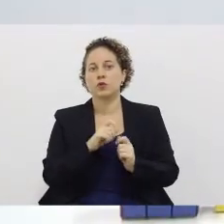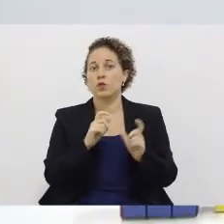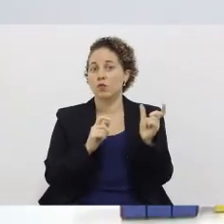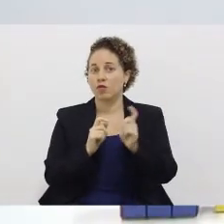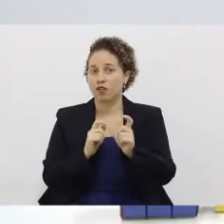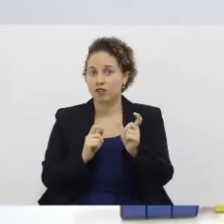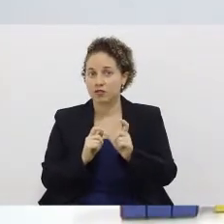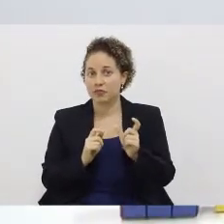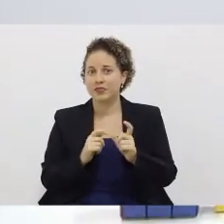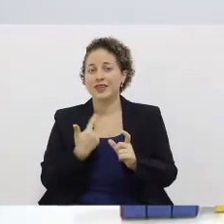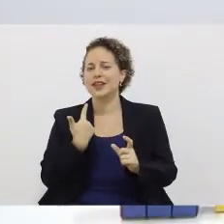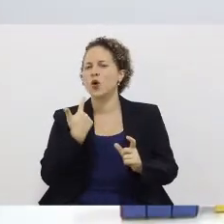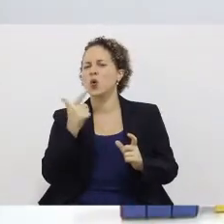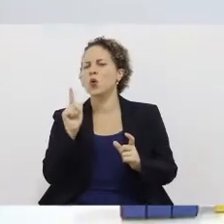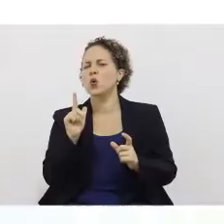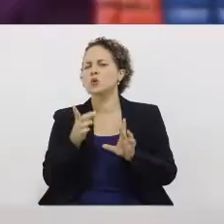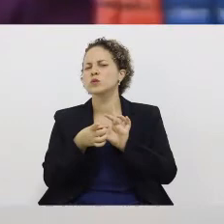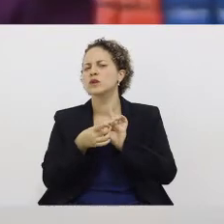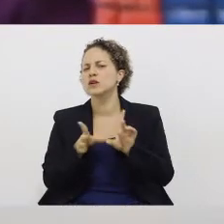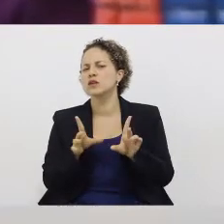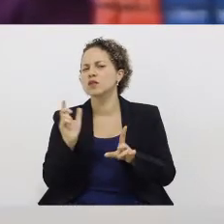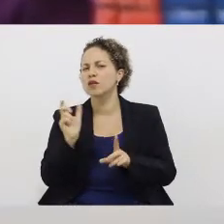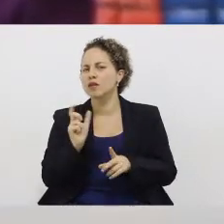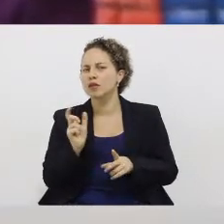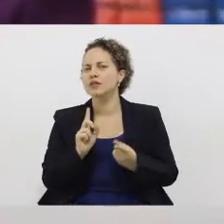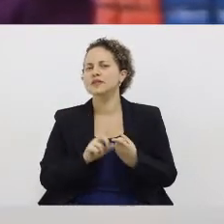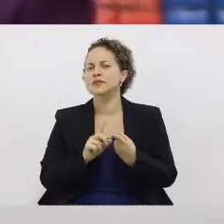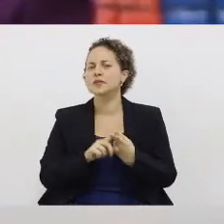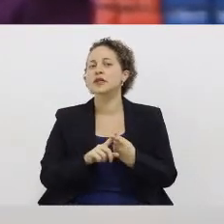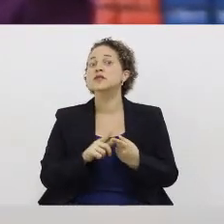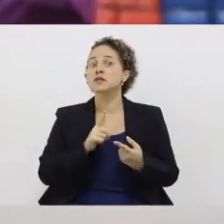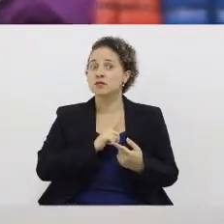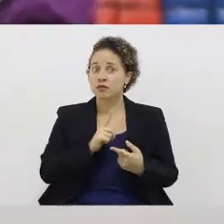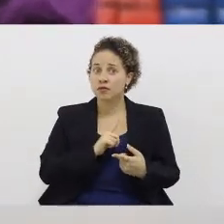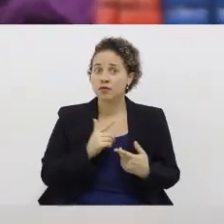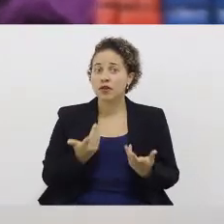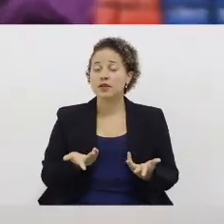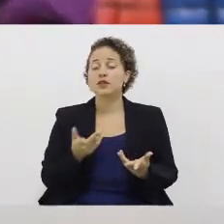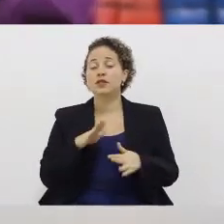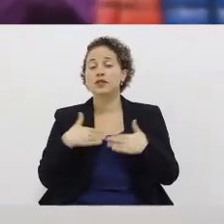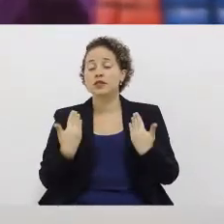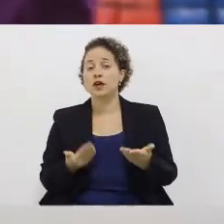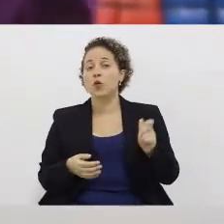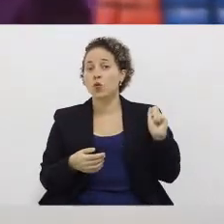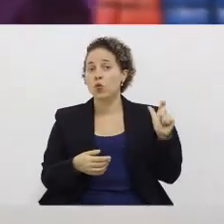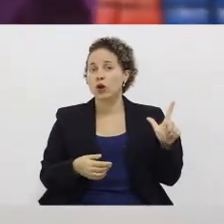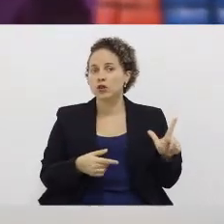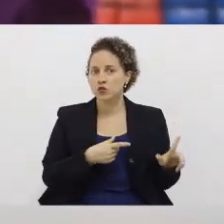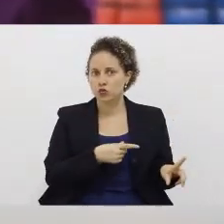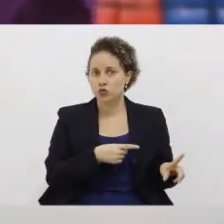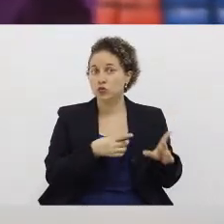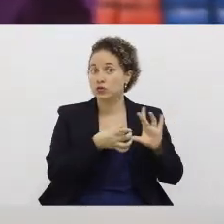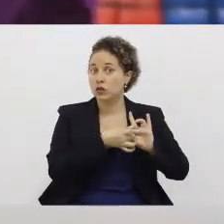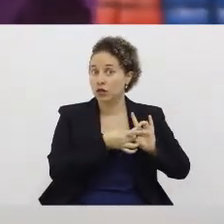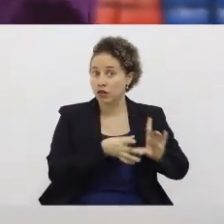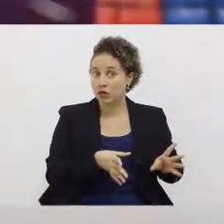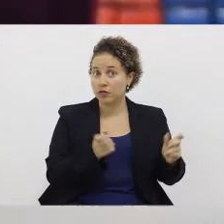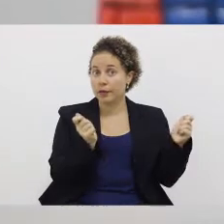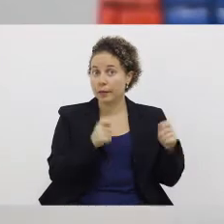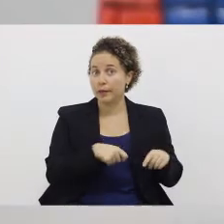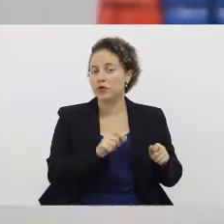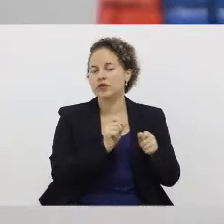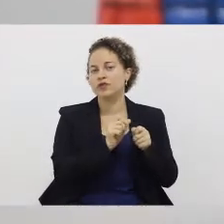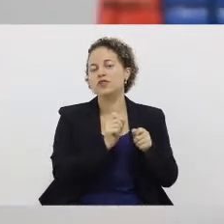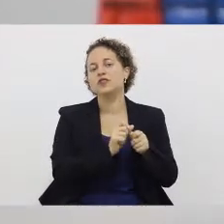Só que existe um outro cartão aqui disponível. Então, se há cartão disponível, significa que o operador azul está autorizado a fazer o